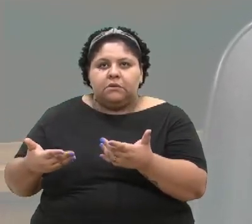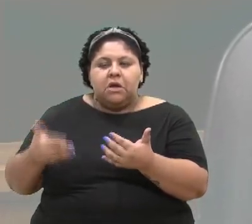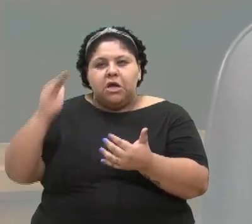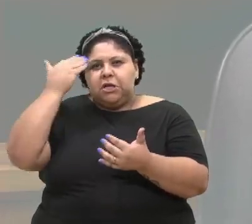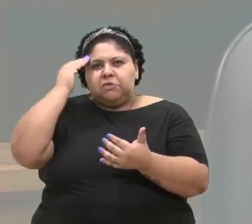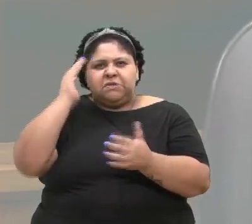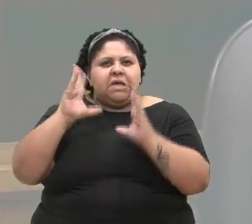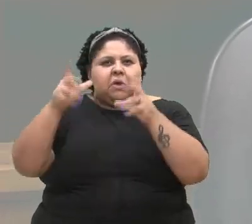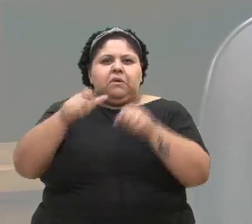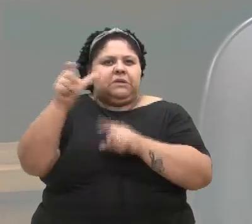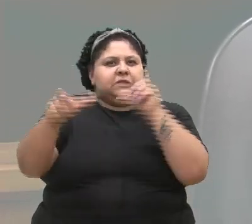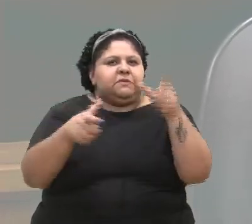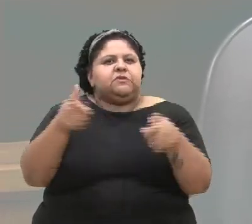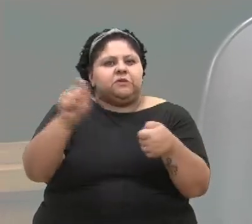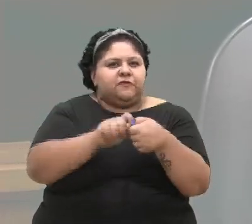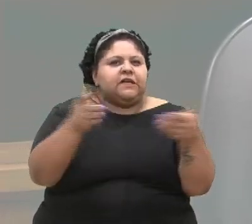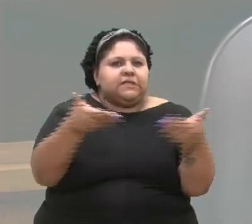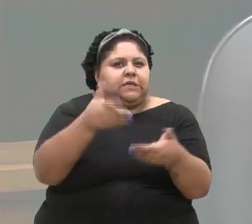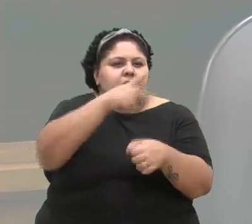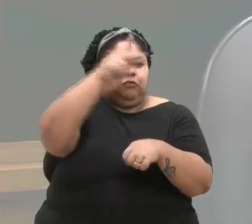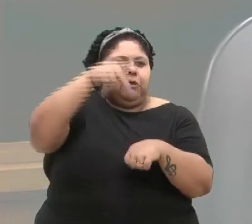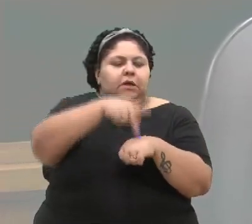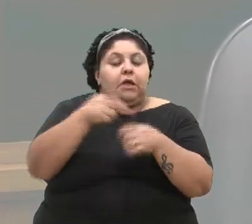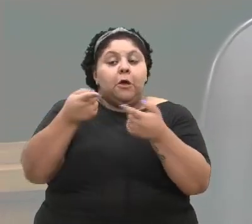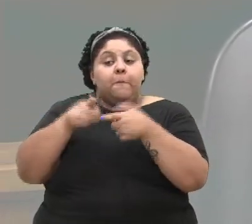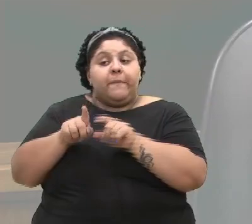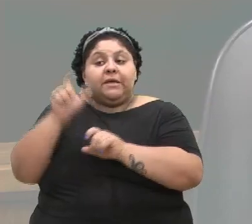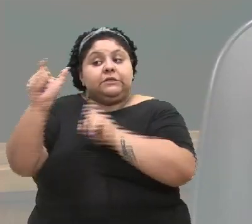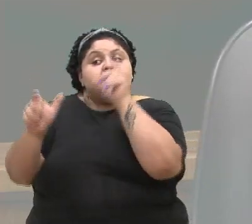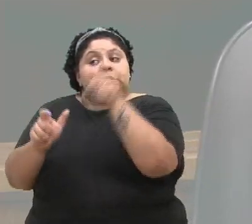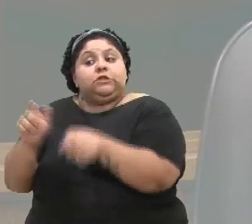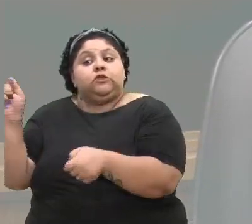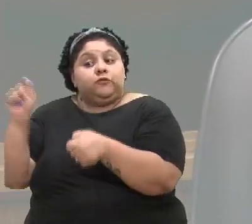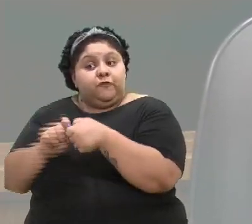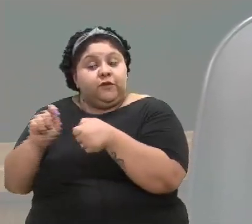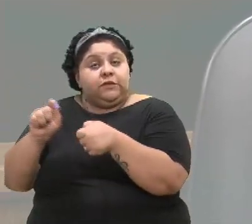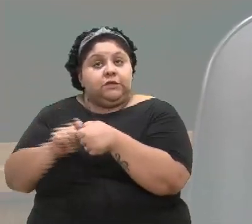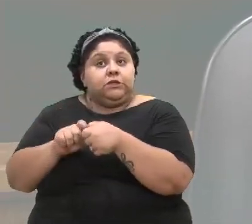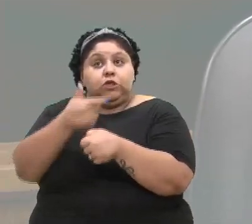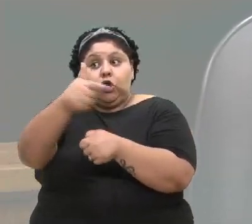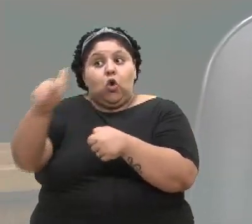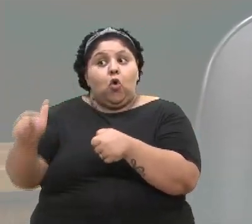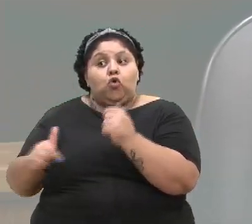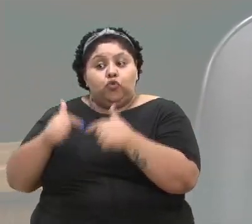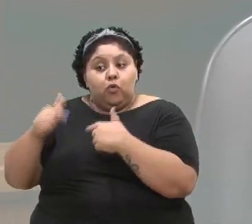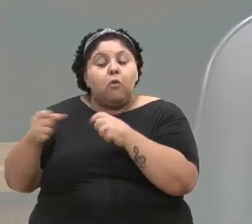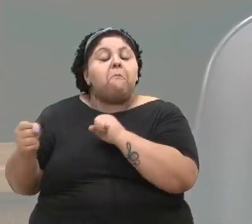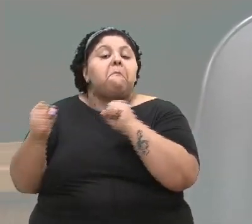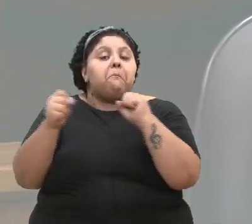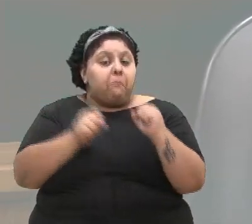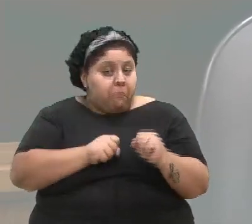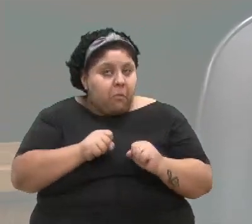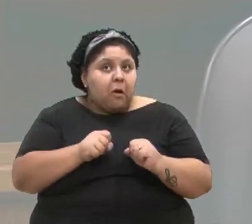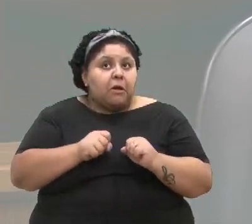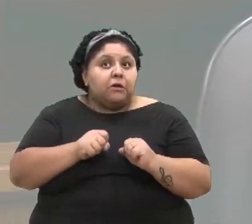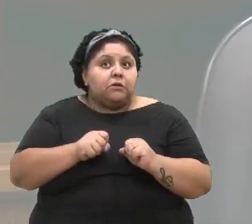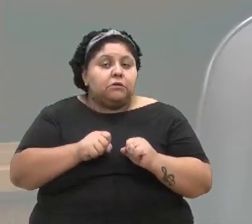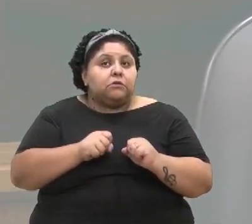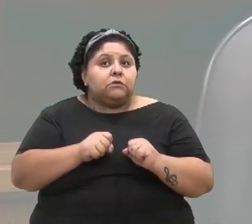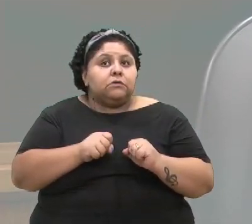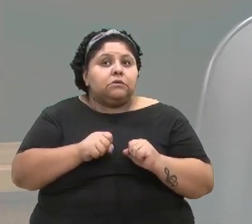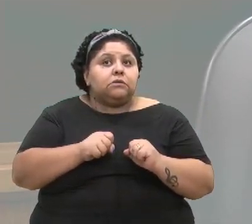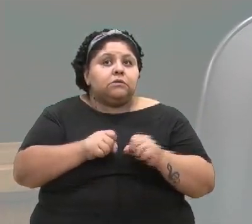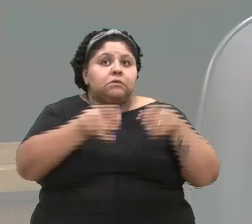ou a minoria hoje no país, mas aqueles que fazem além podem sim ser dispensados